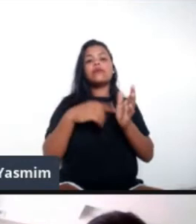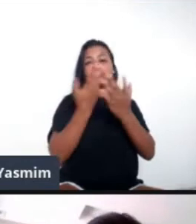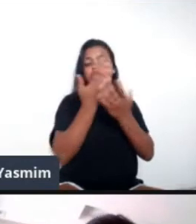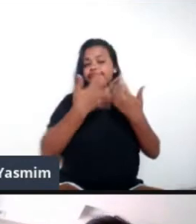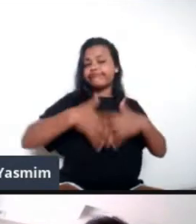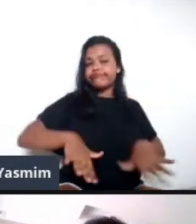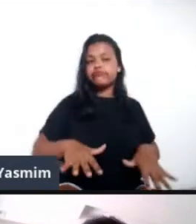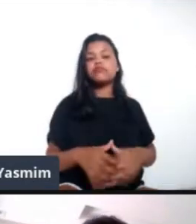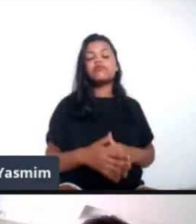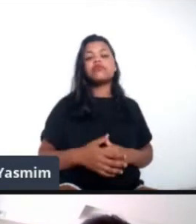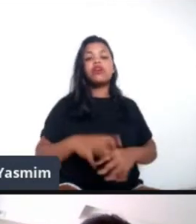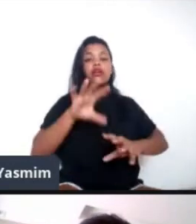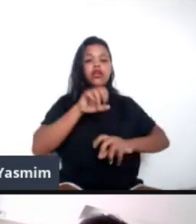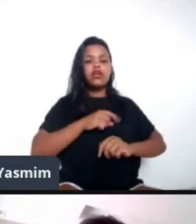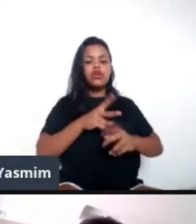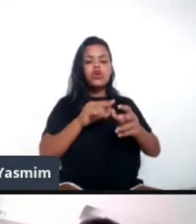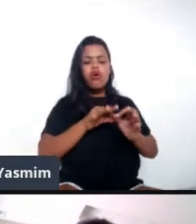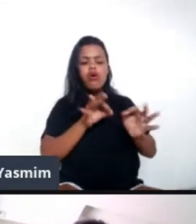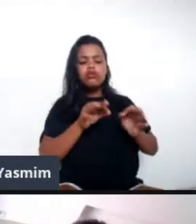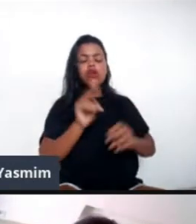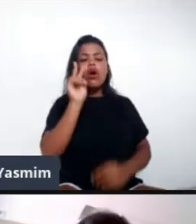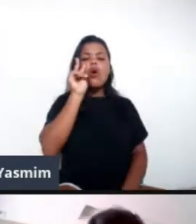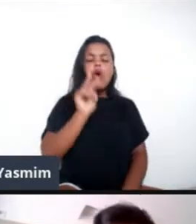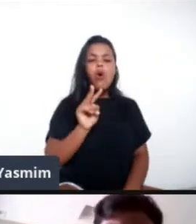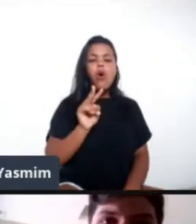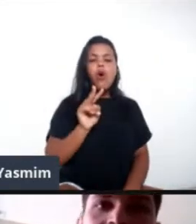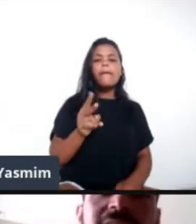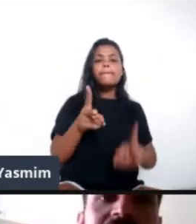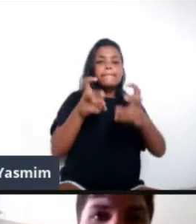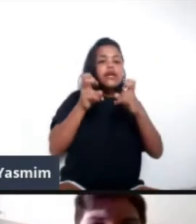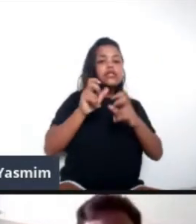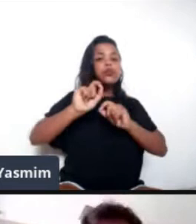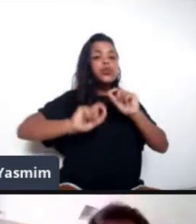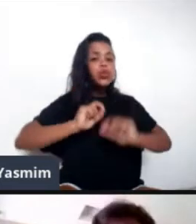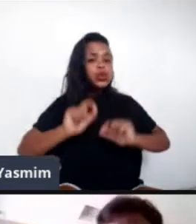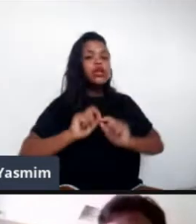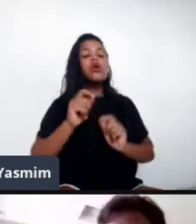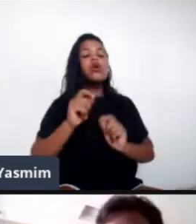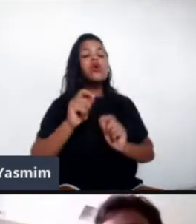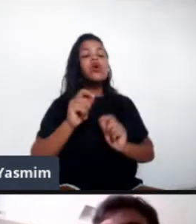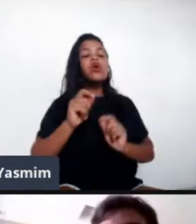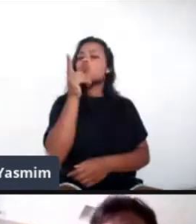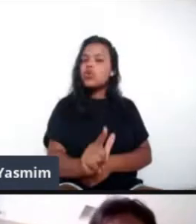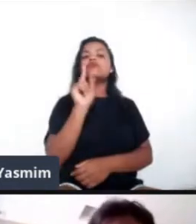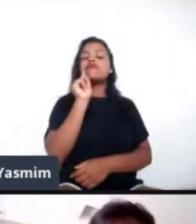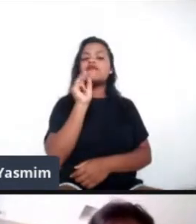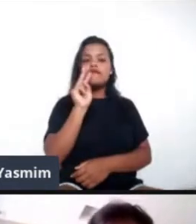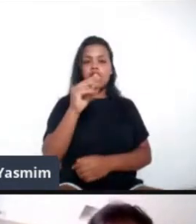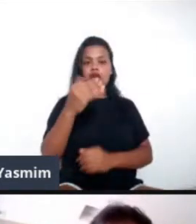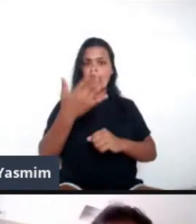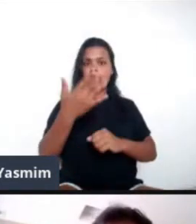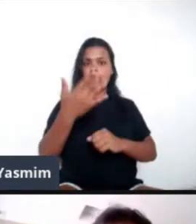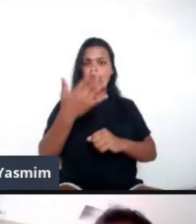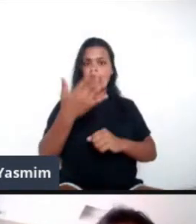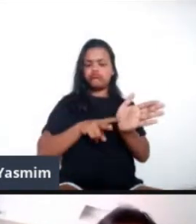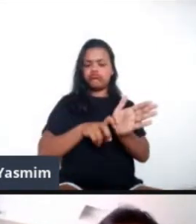micro-organismo, consegue identificar que ele está tentando penetrar, e aí ele vai usar algum daqueles elementos.